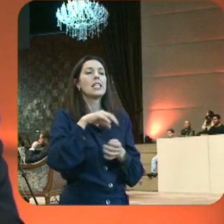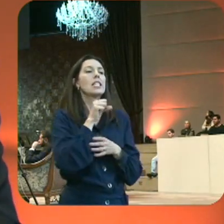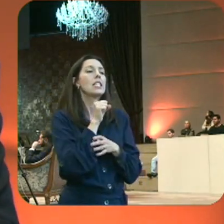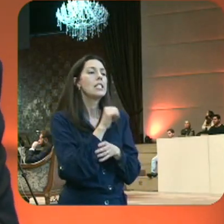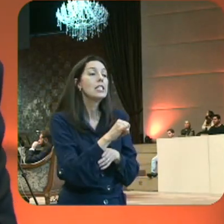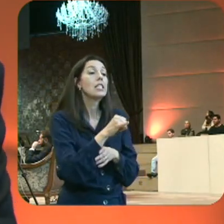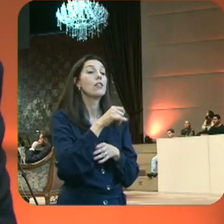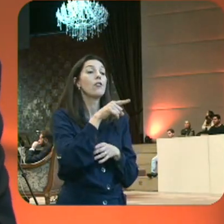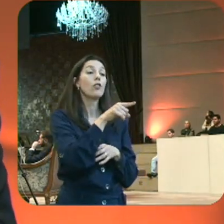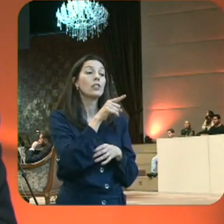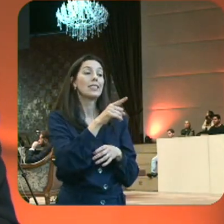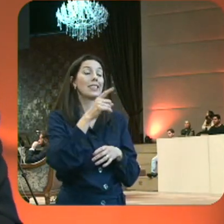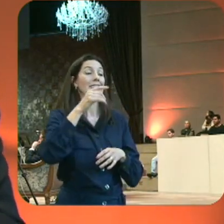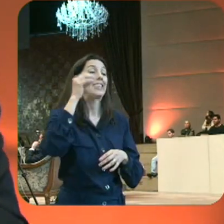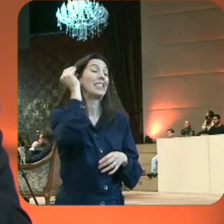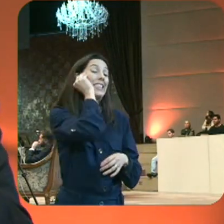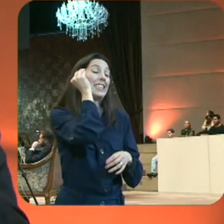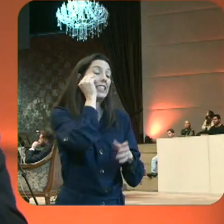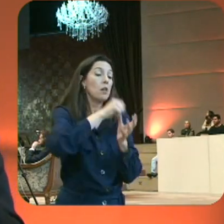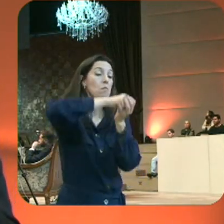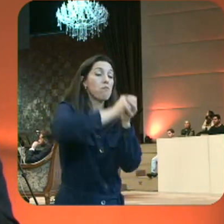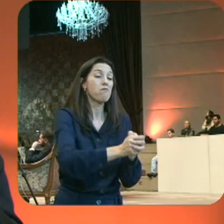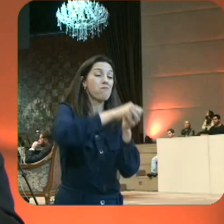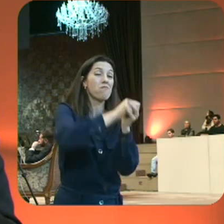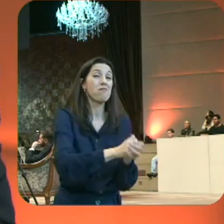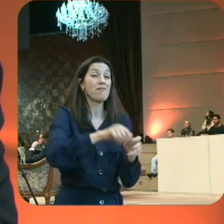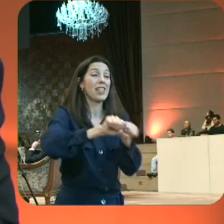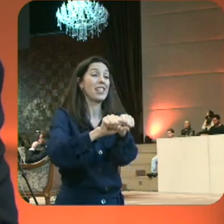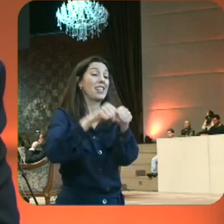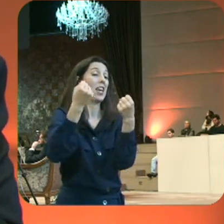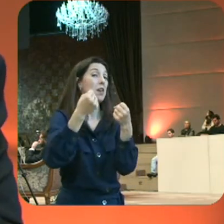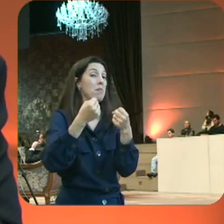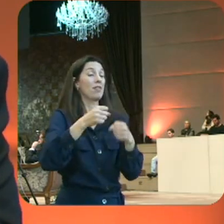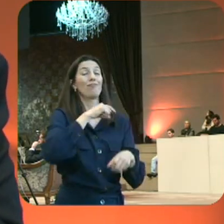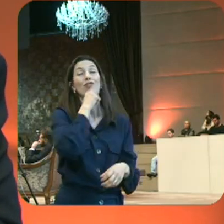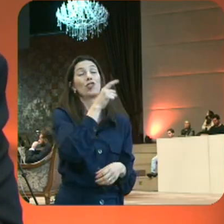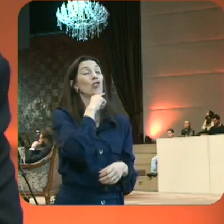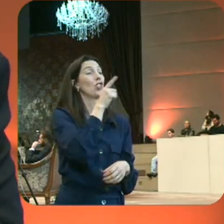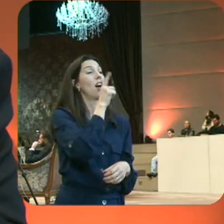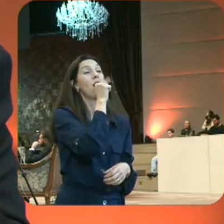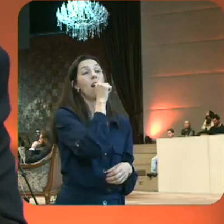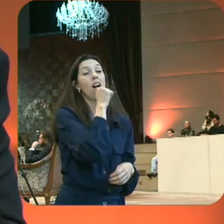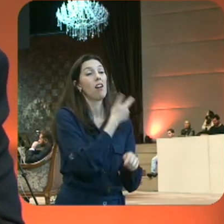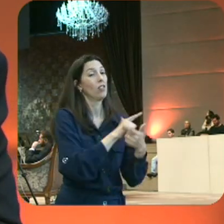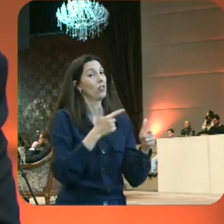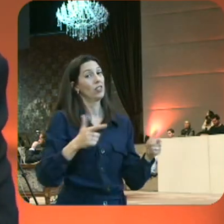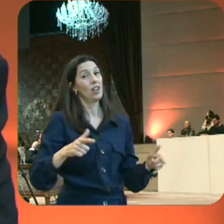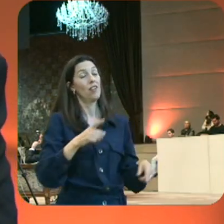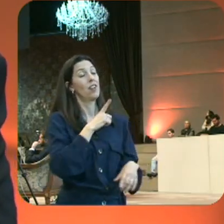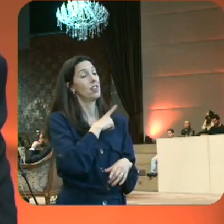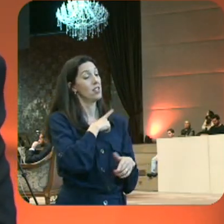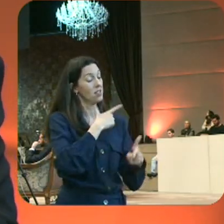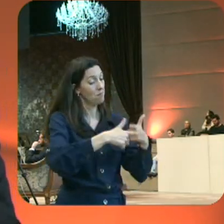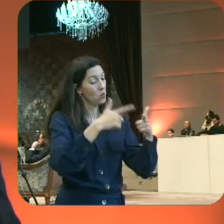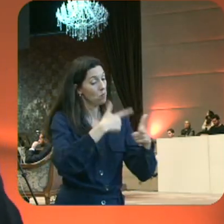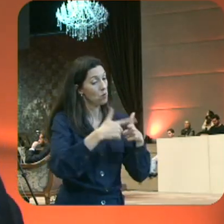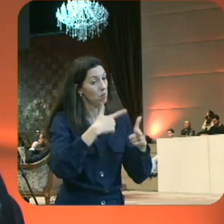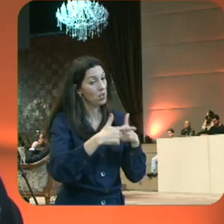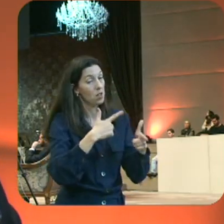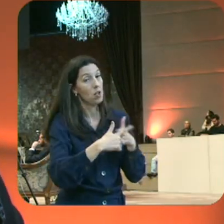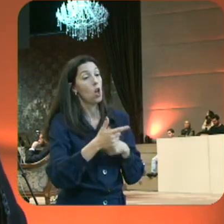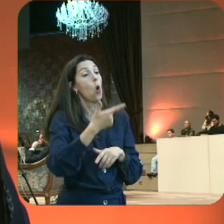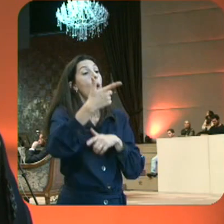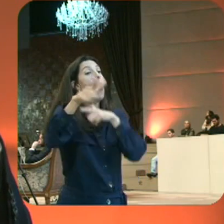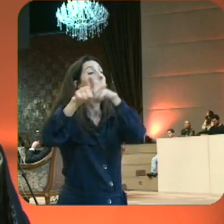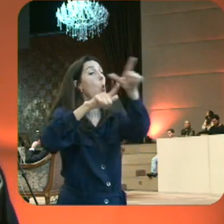tentar bombear com a membrana seca, não vai sair água e vai estragar a membrana. E outros